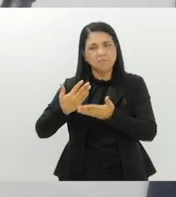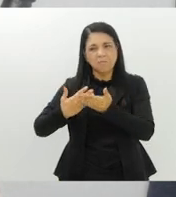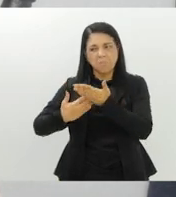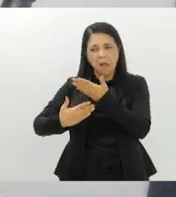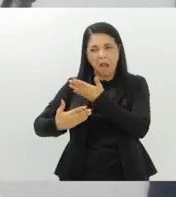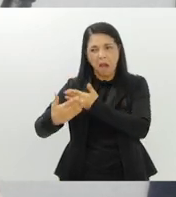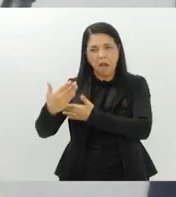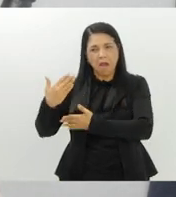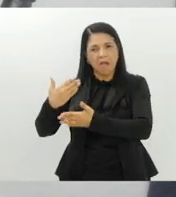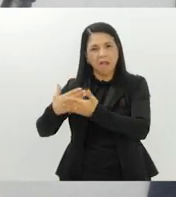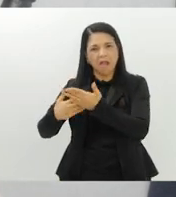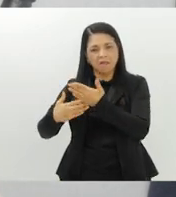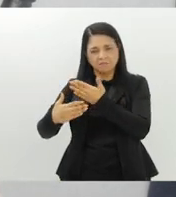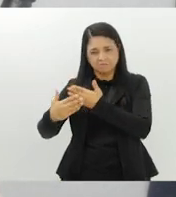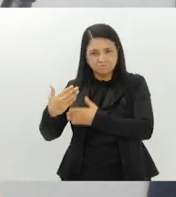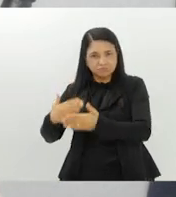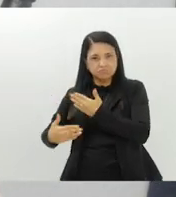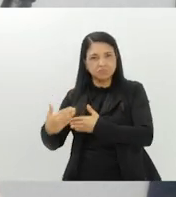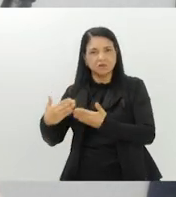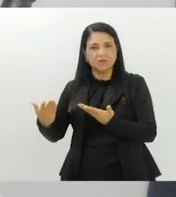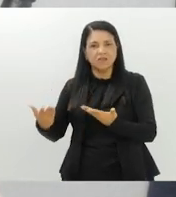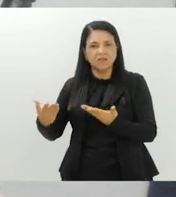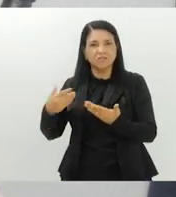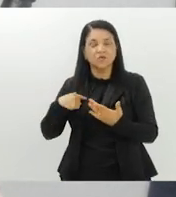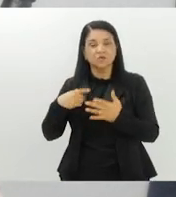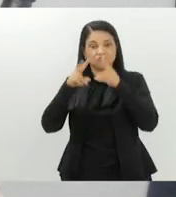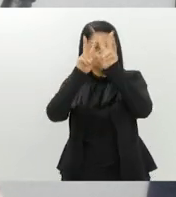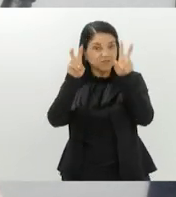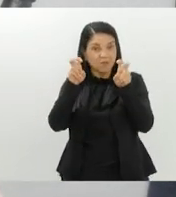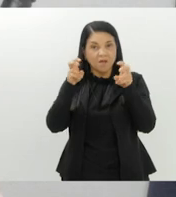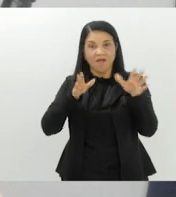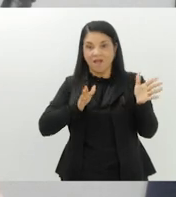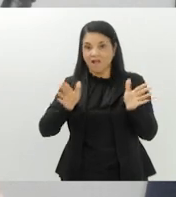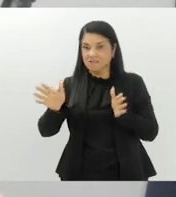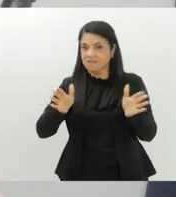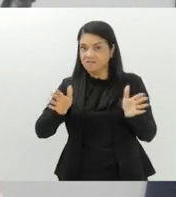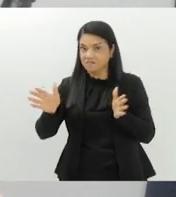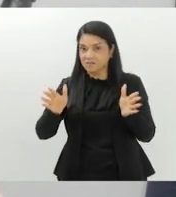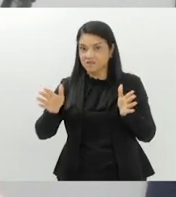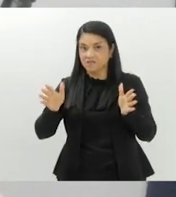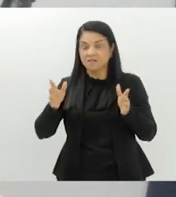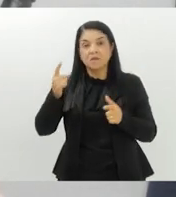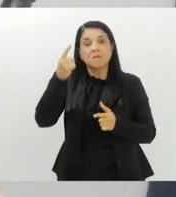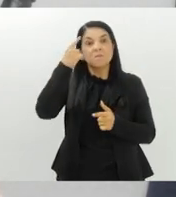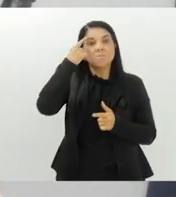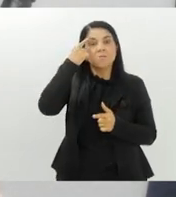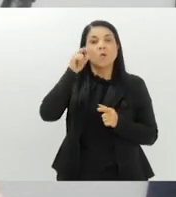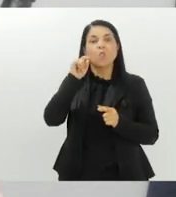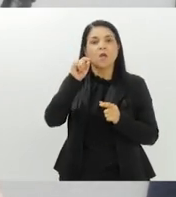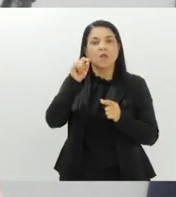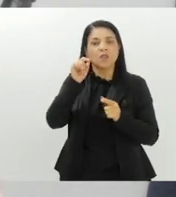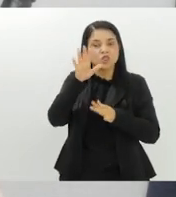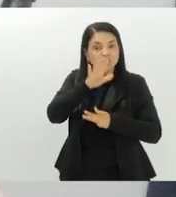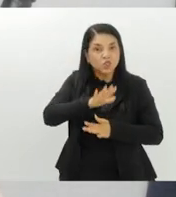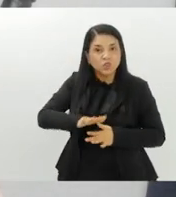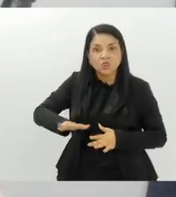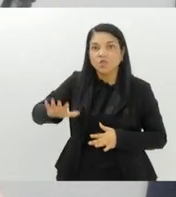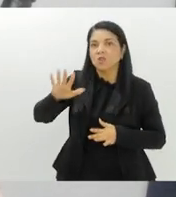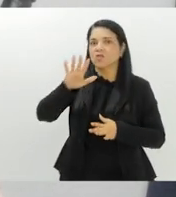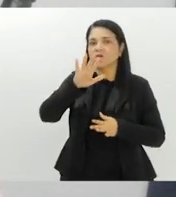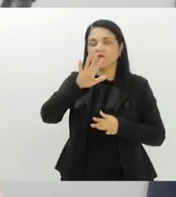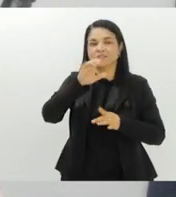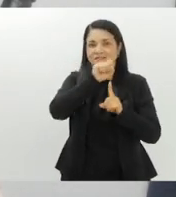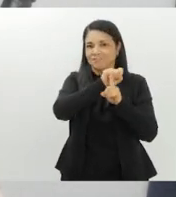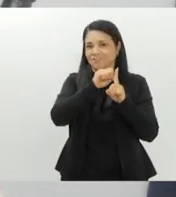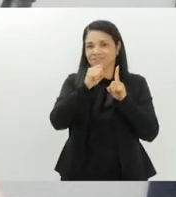quê? Quando a gente fala em acessibilidade, a gente pensa na universalidade. Ou seja,